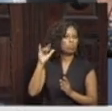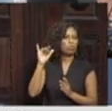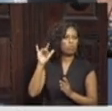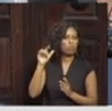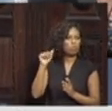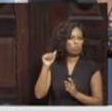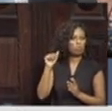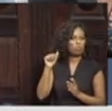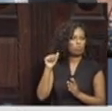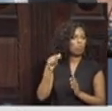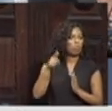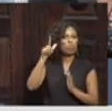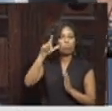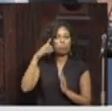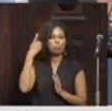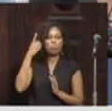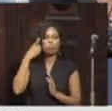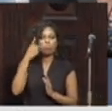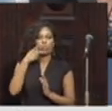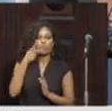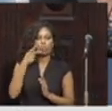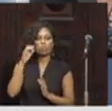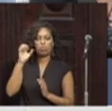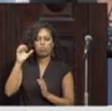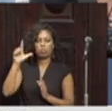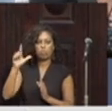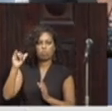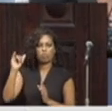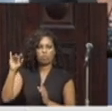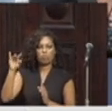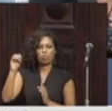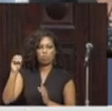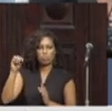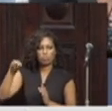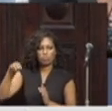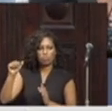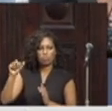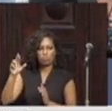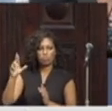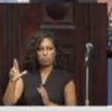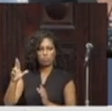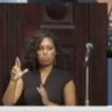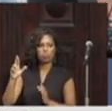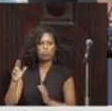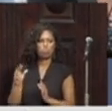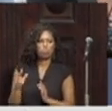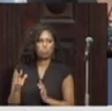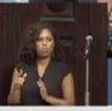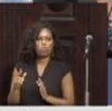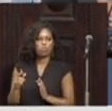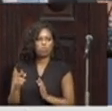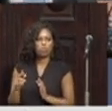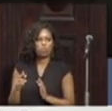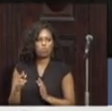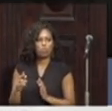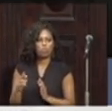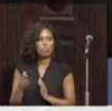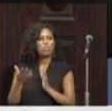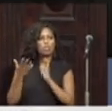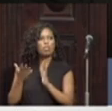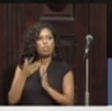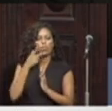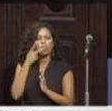porque o deputado Eliomar... Por favor, deputado. Senhor presidente, a minha questão de ordem é no sentido de buscar uma